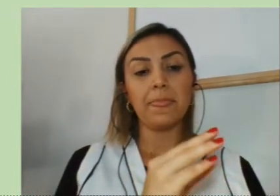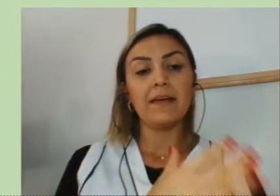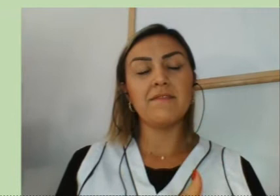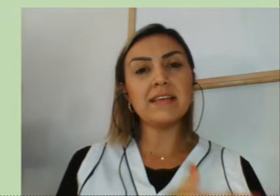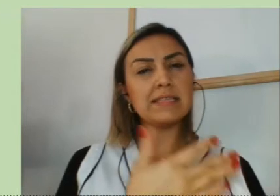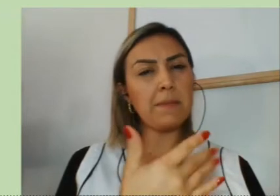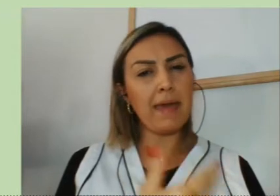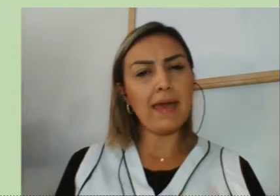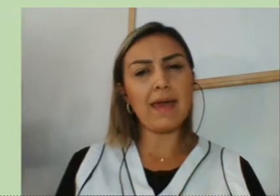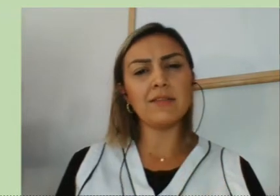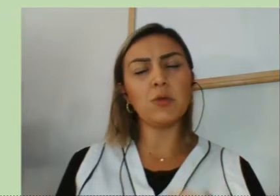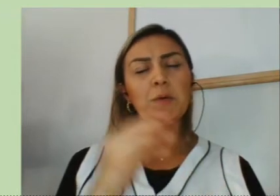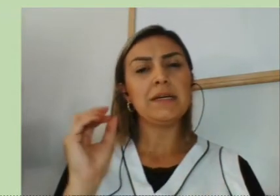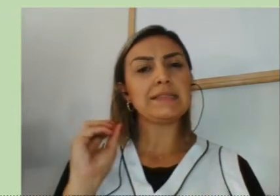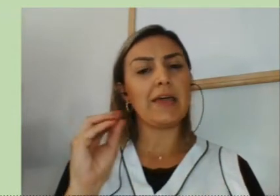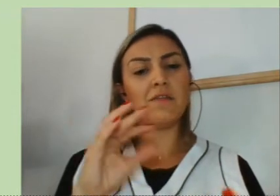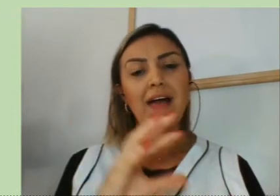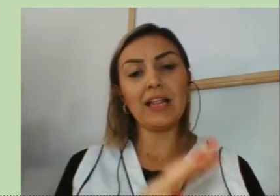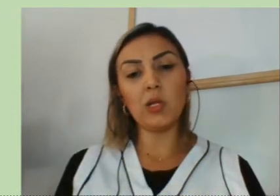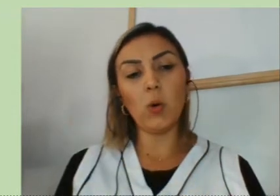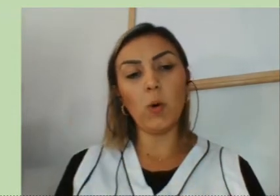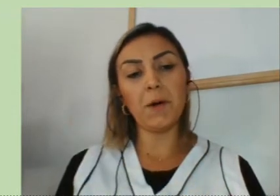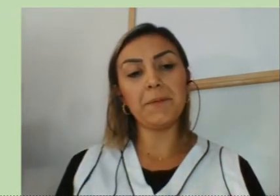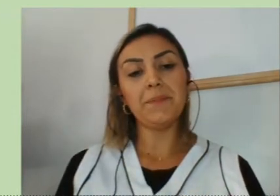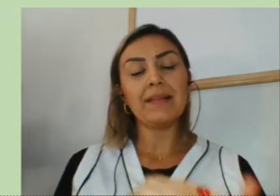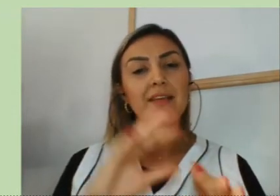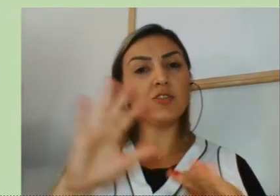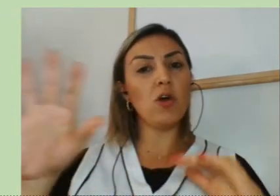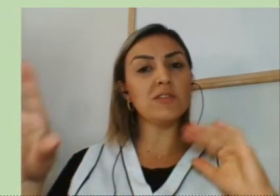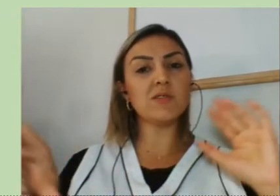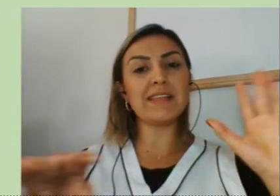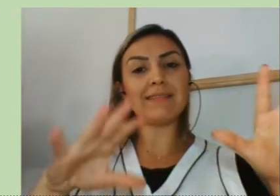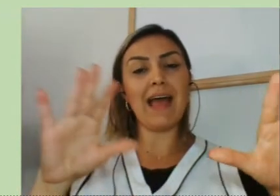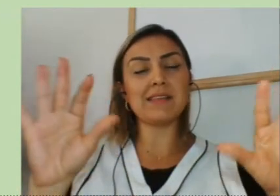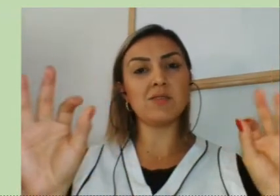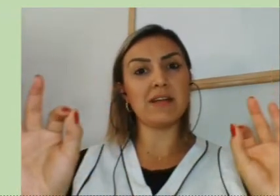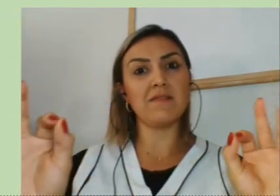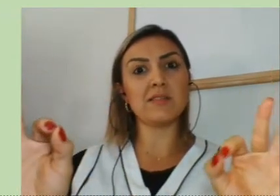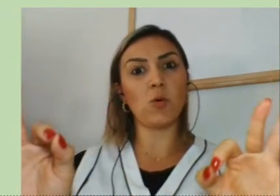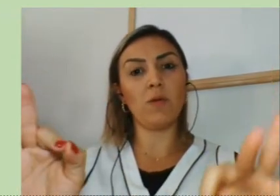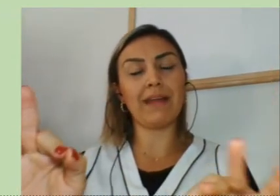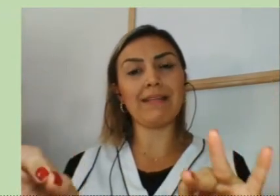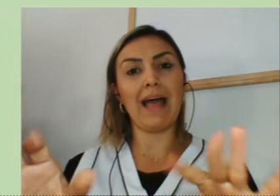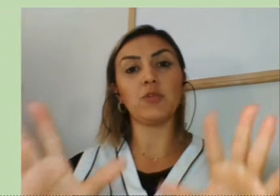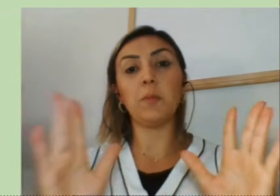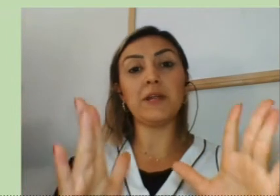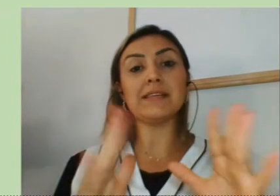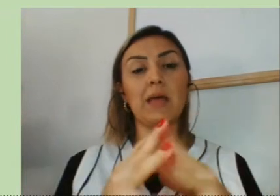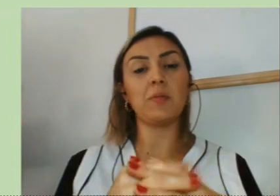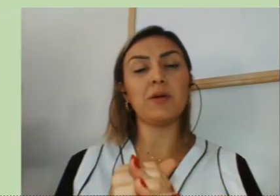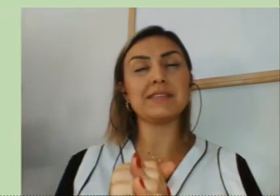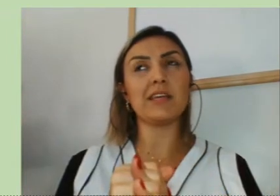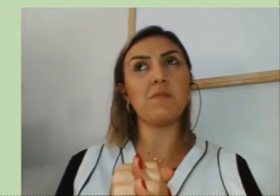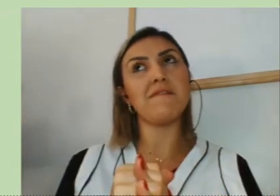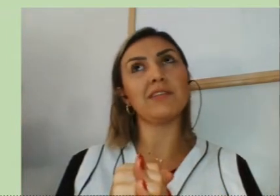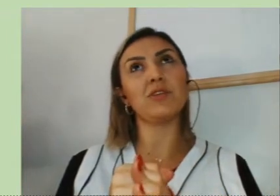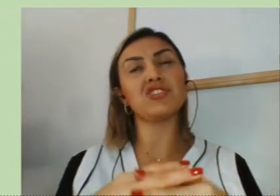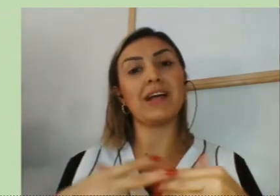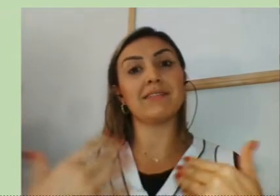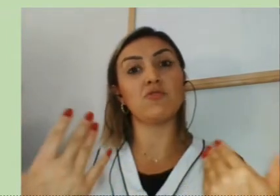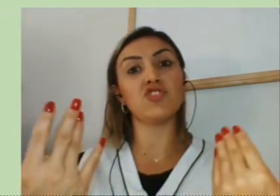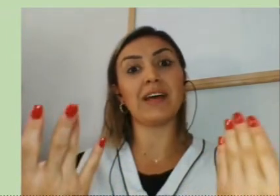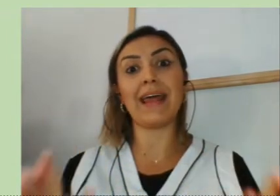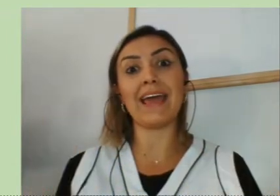tem vencimento, tem o valor, tem todos os detalhes do serviço contratado. Por exemplo, pode ser uma